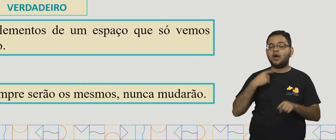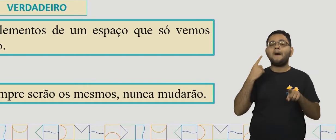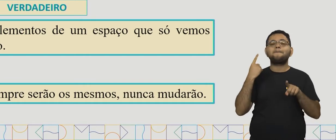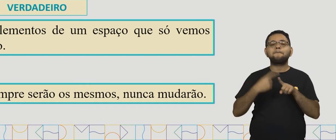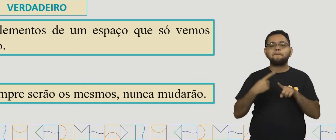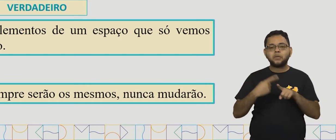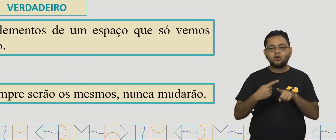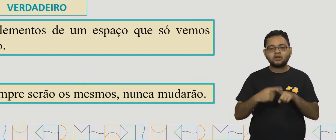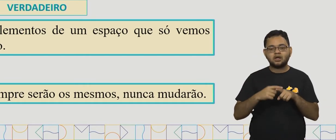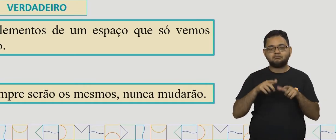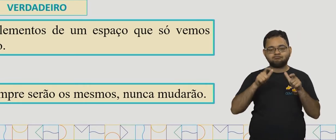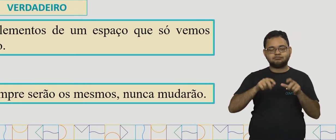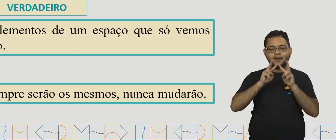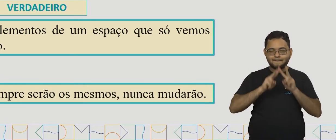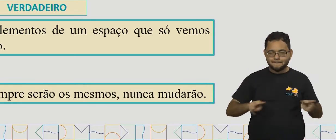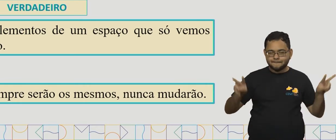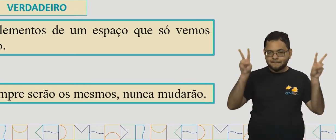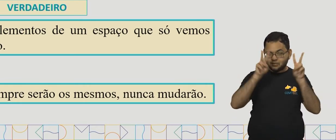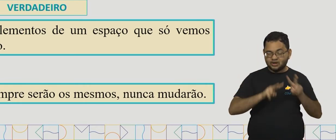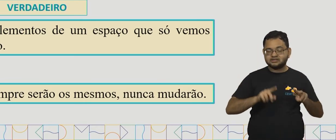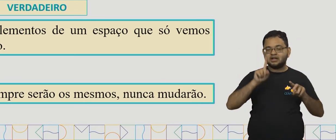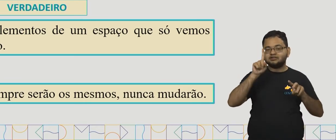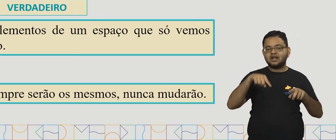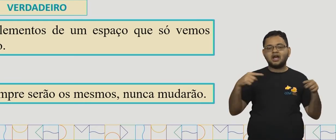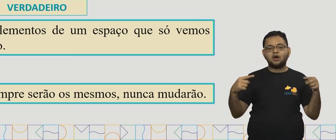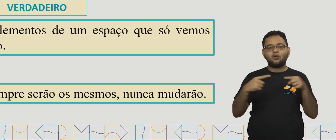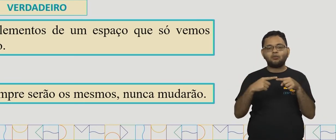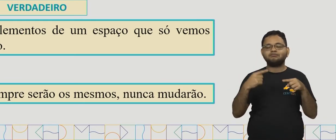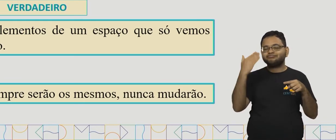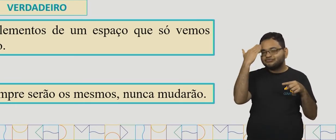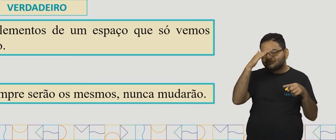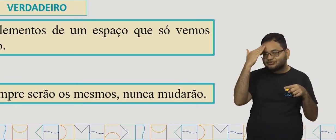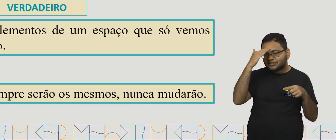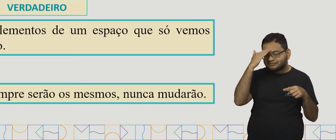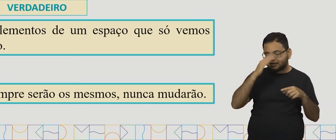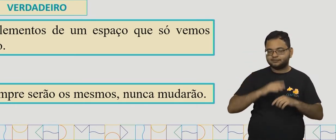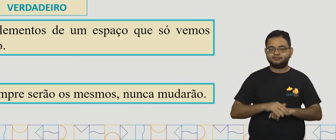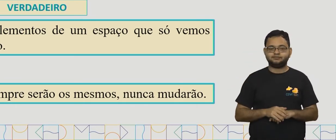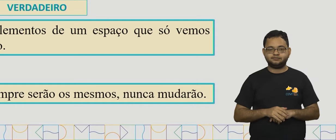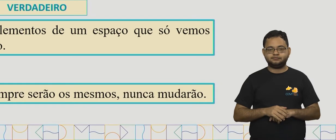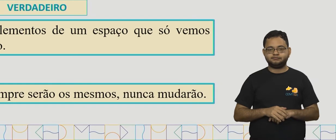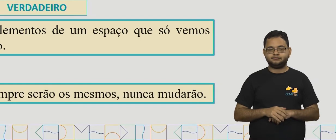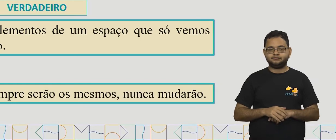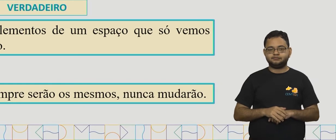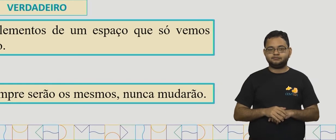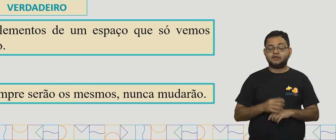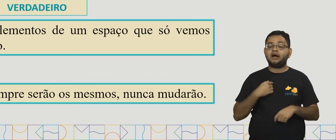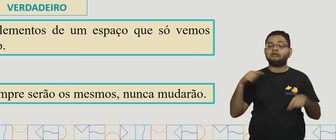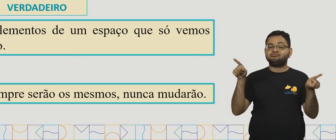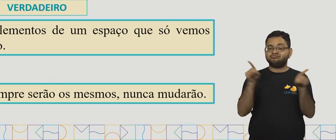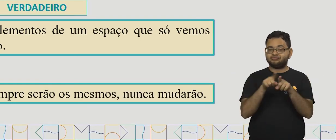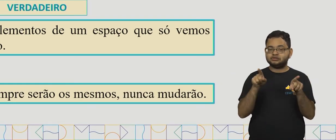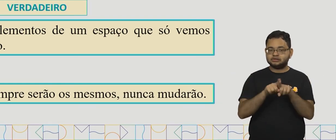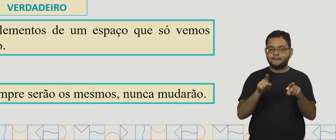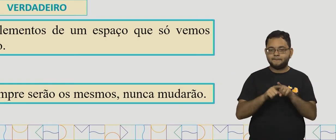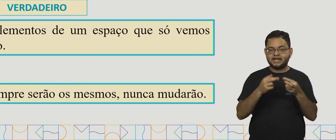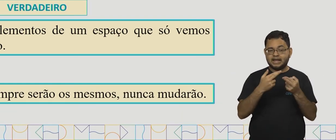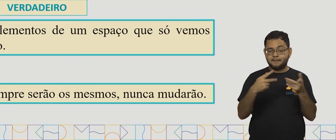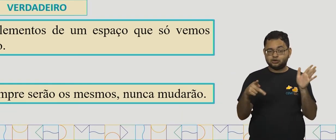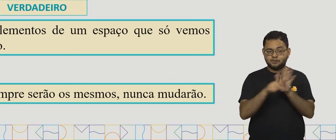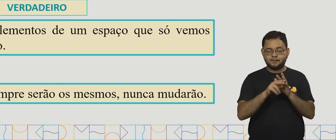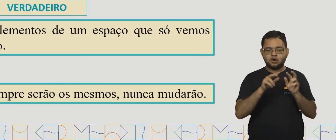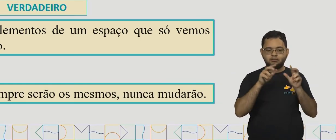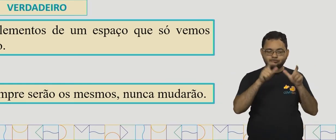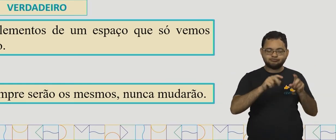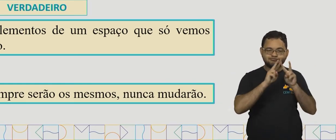de elementos de um espaço que visualizamos e interpretamos. E os elementos da paisagem mudam